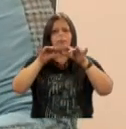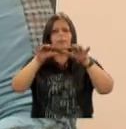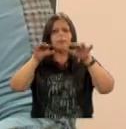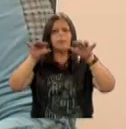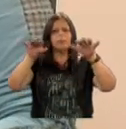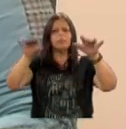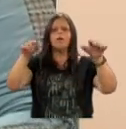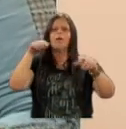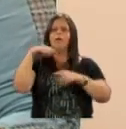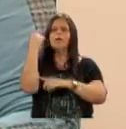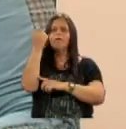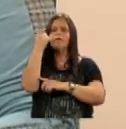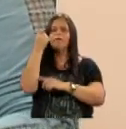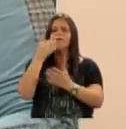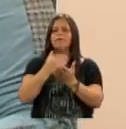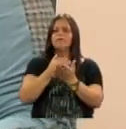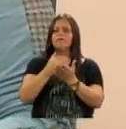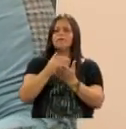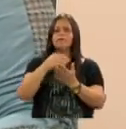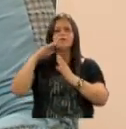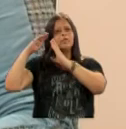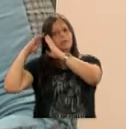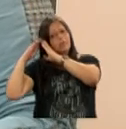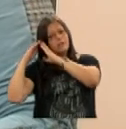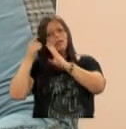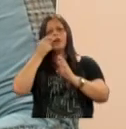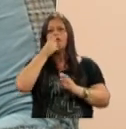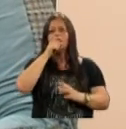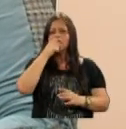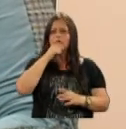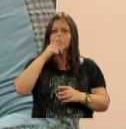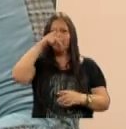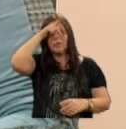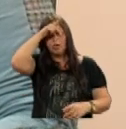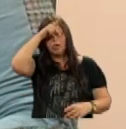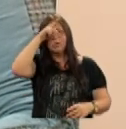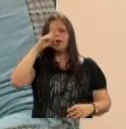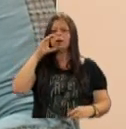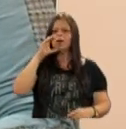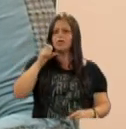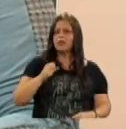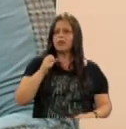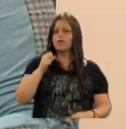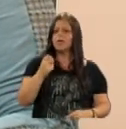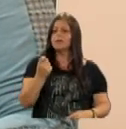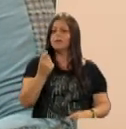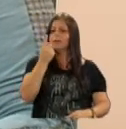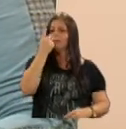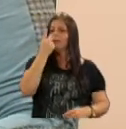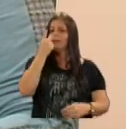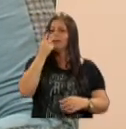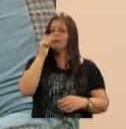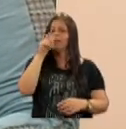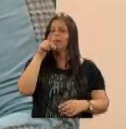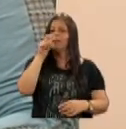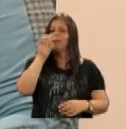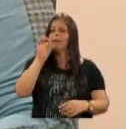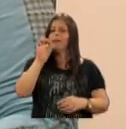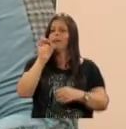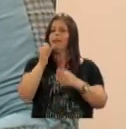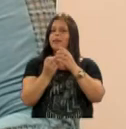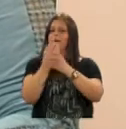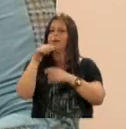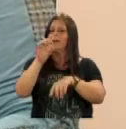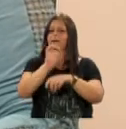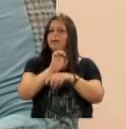aqui no rio grande do sul e iniciamos por são leopoldo caxias pelotas canoas são as primeiras a paz que são criadas aqui no